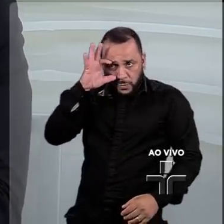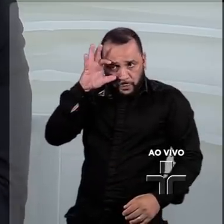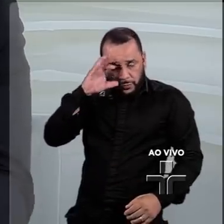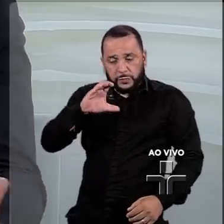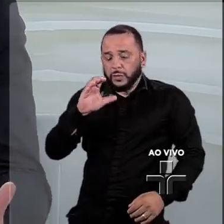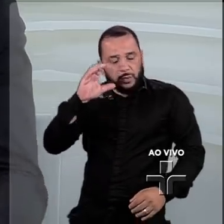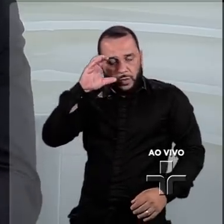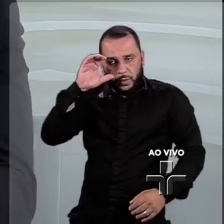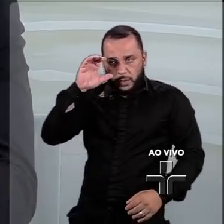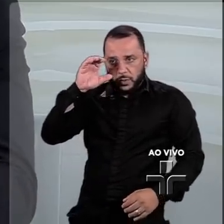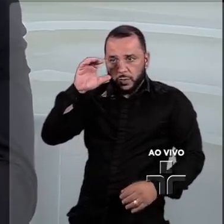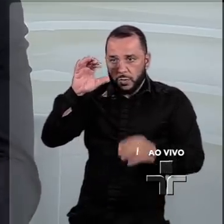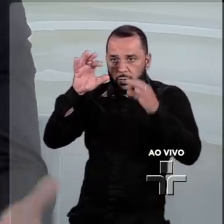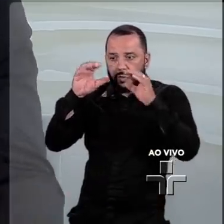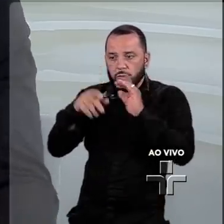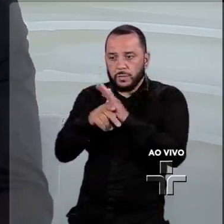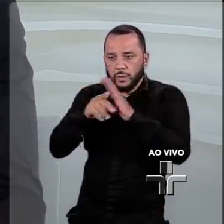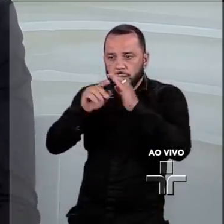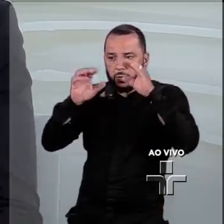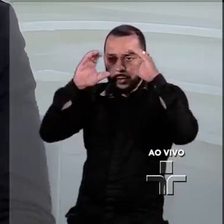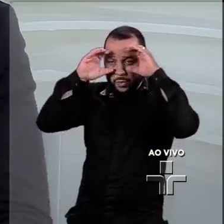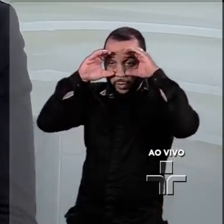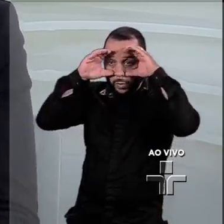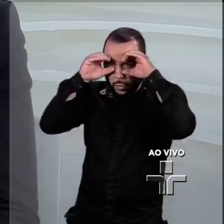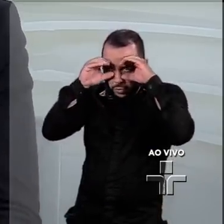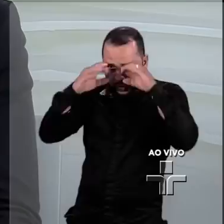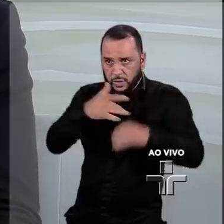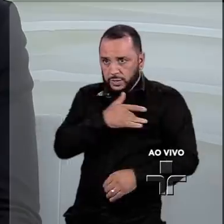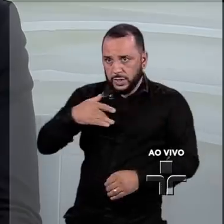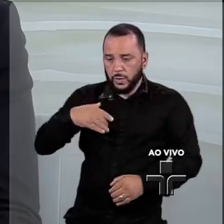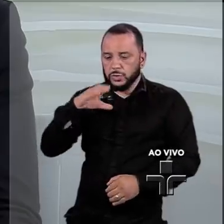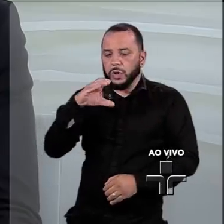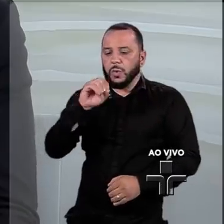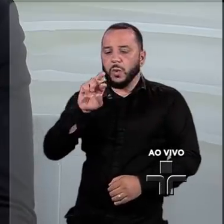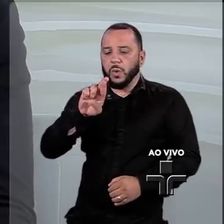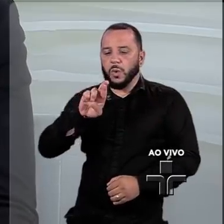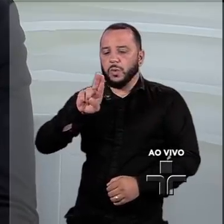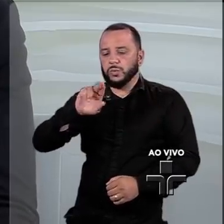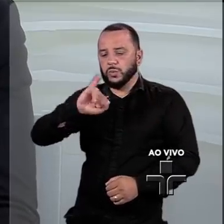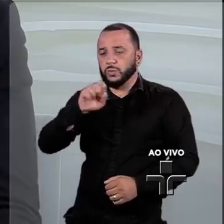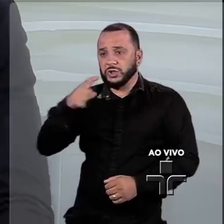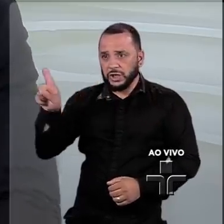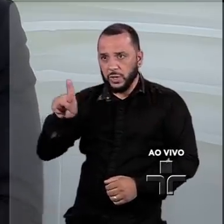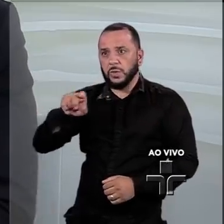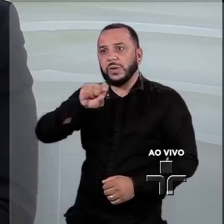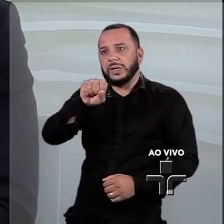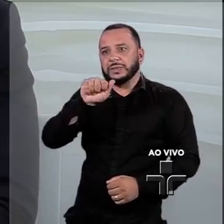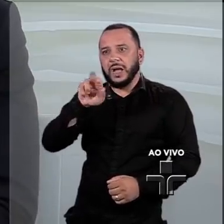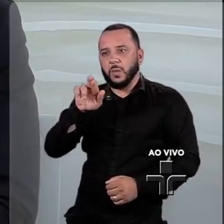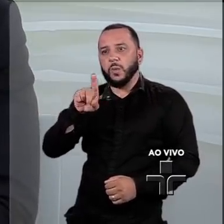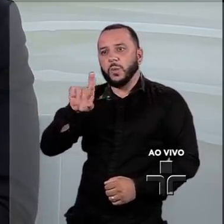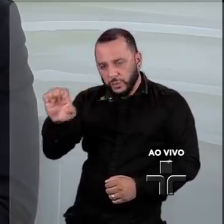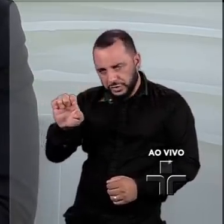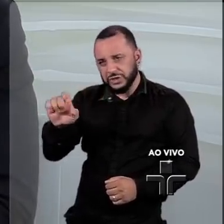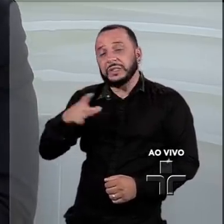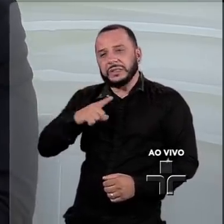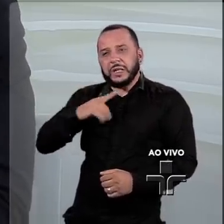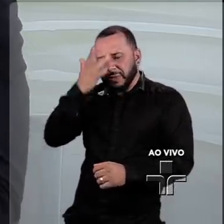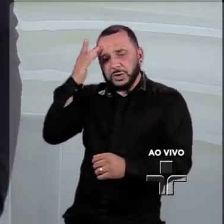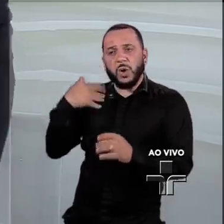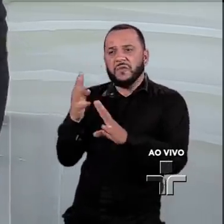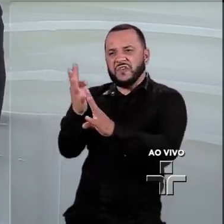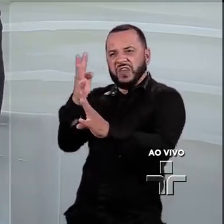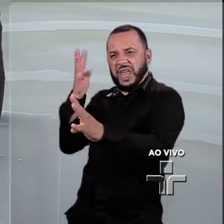uma fila muito grande, eram quase 500 mil pessoas esperando para poder fazer o seu exame. Havia muito mais um problema